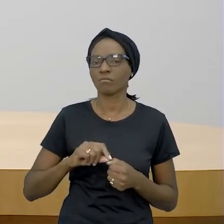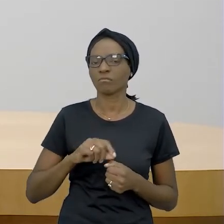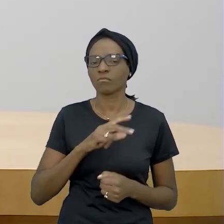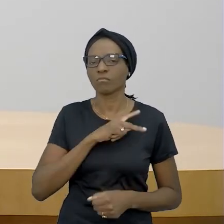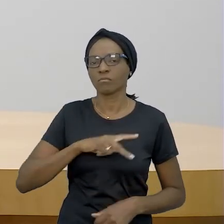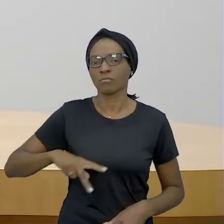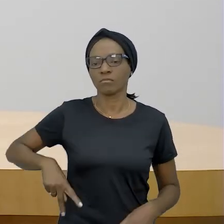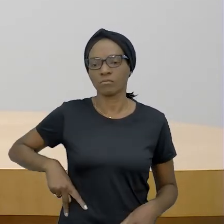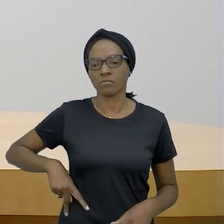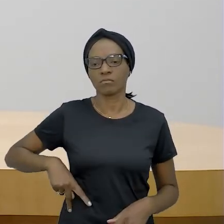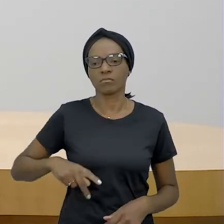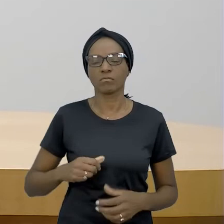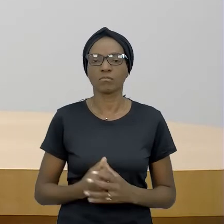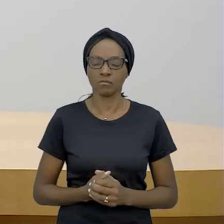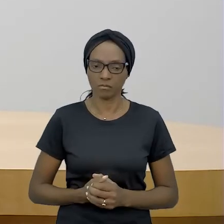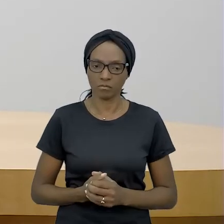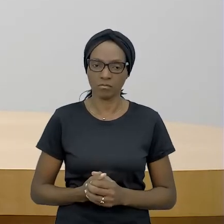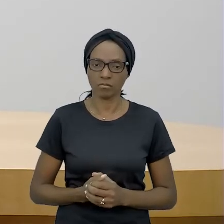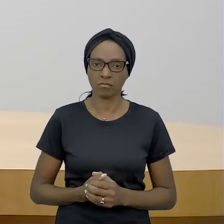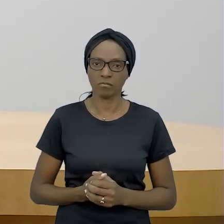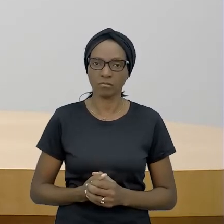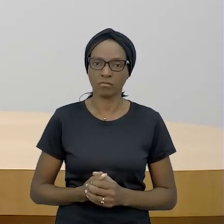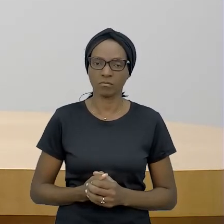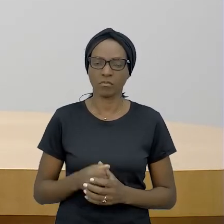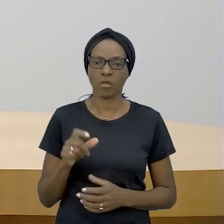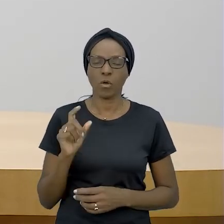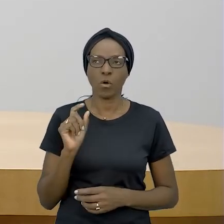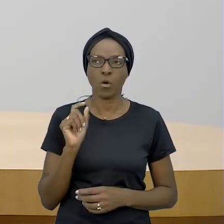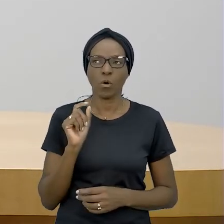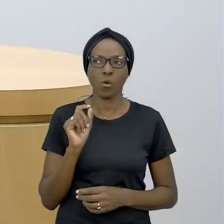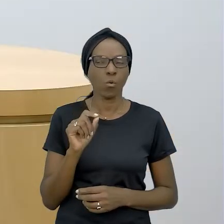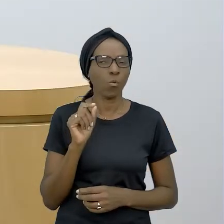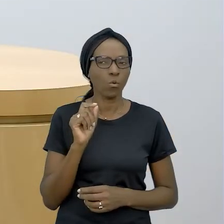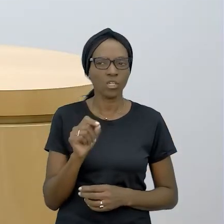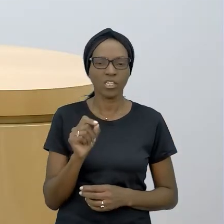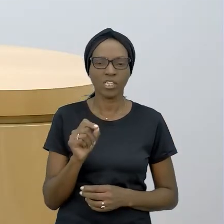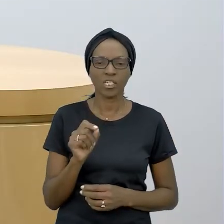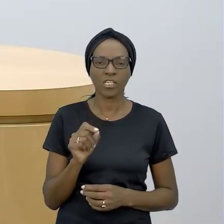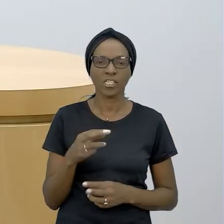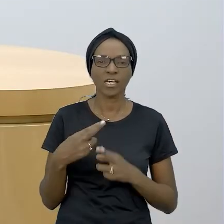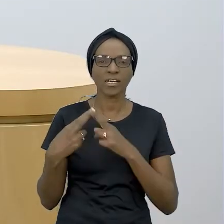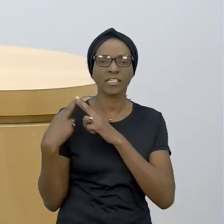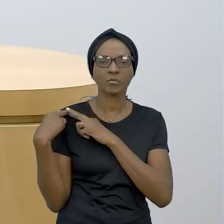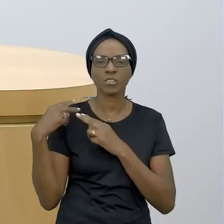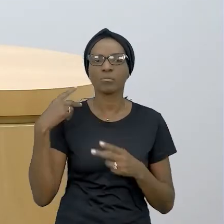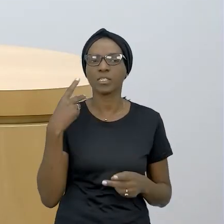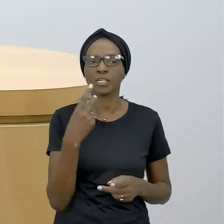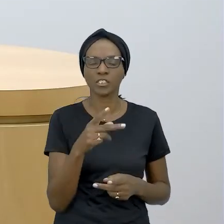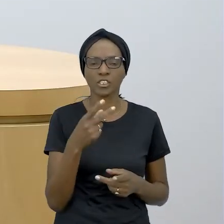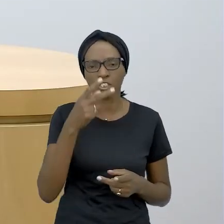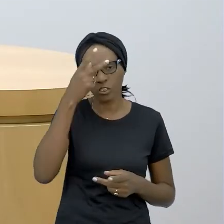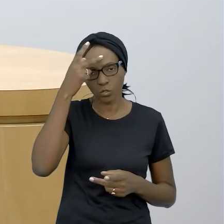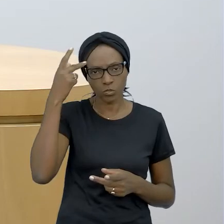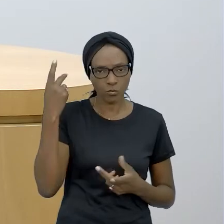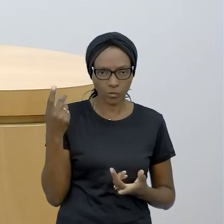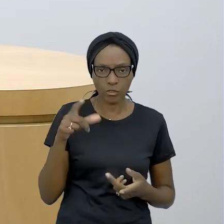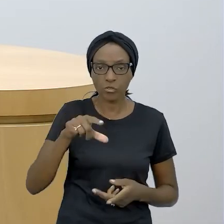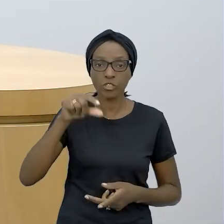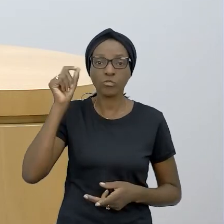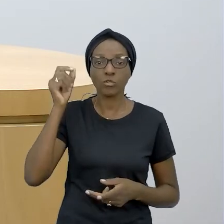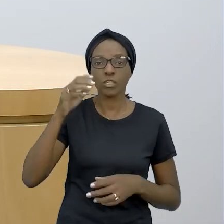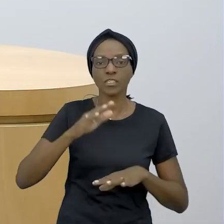ou a presidente? Em outras palavras, quais são as atribuições de uma pessoa que é